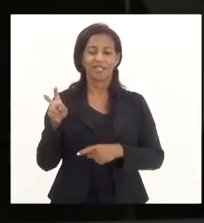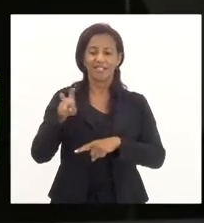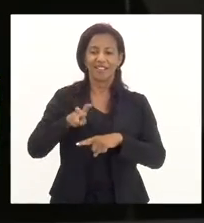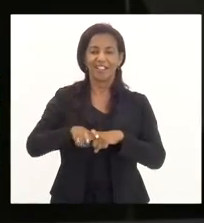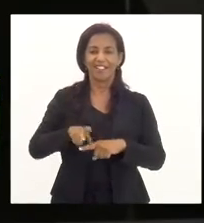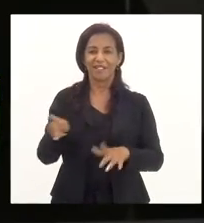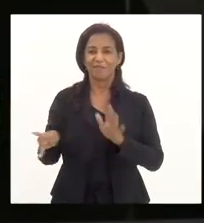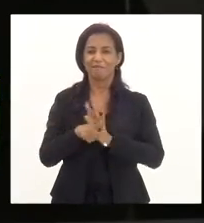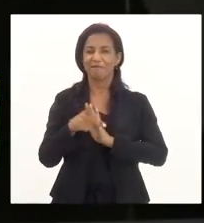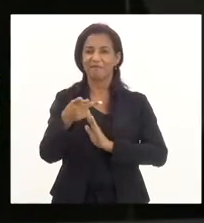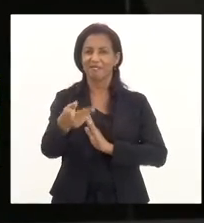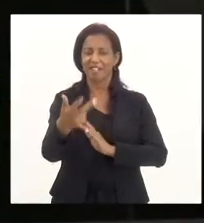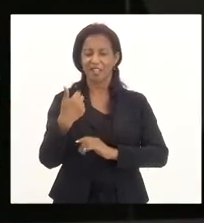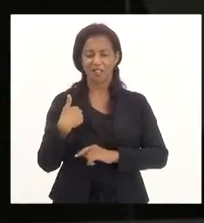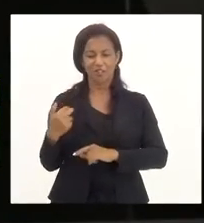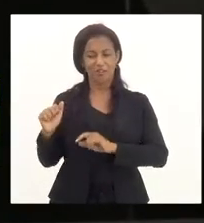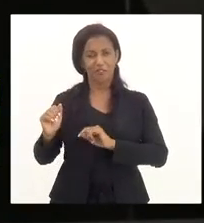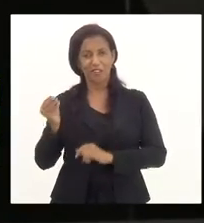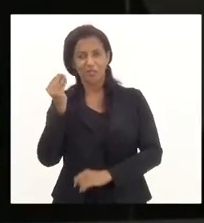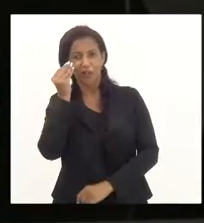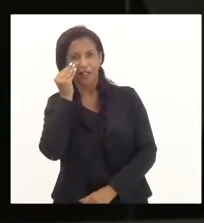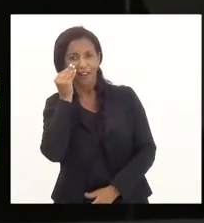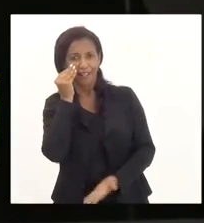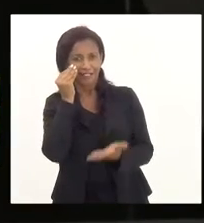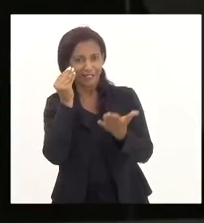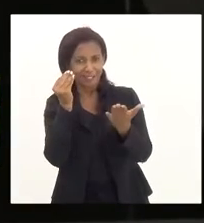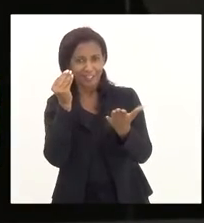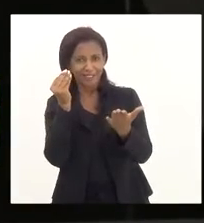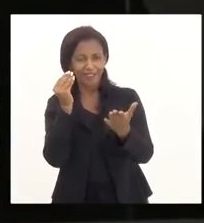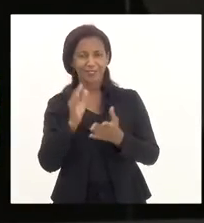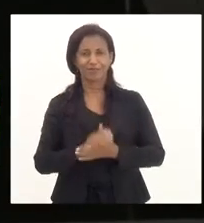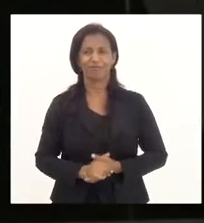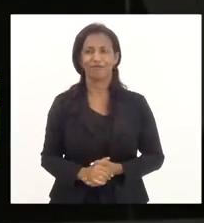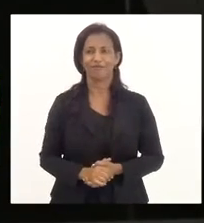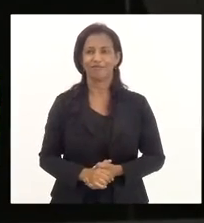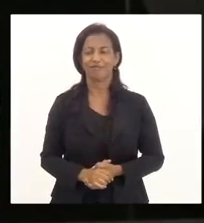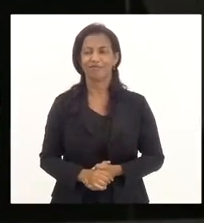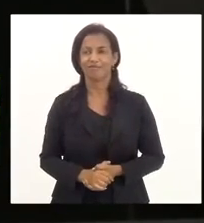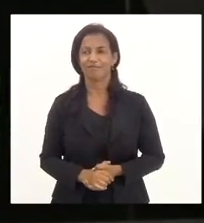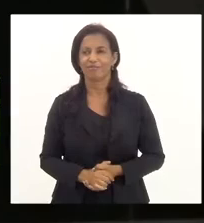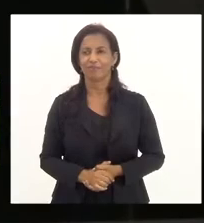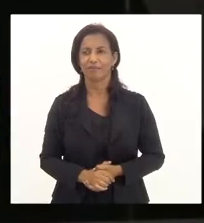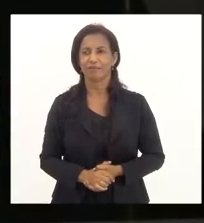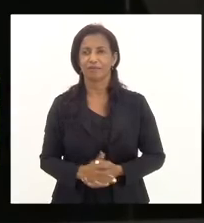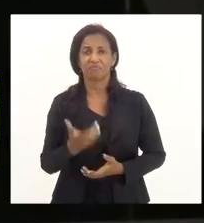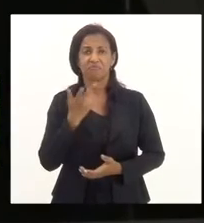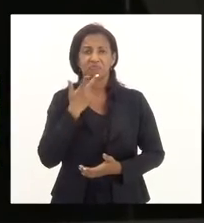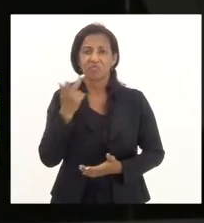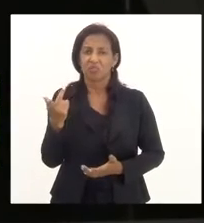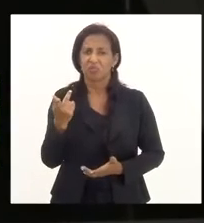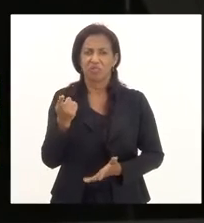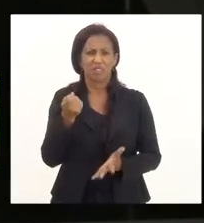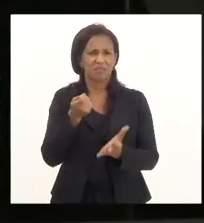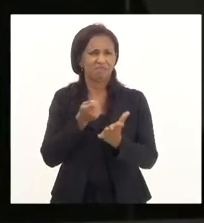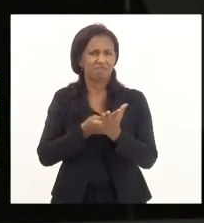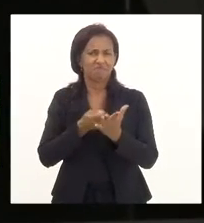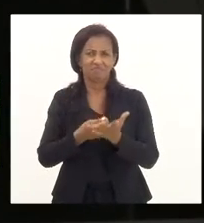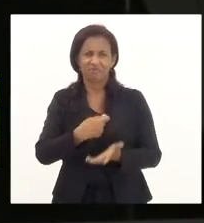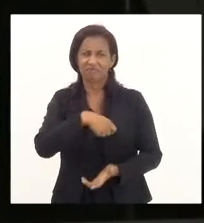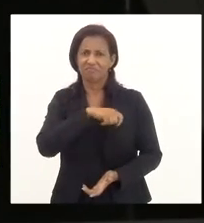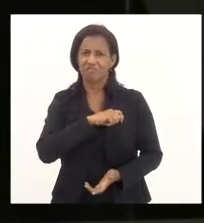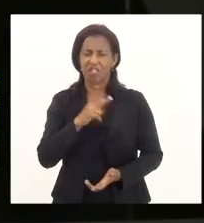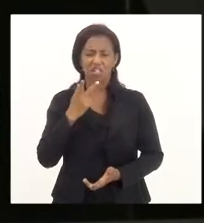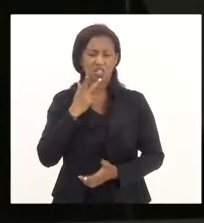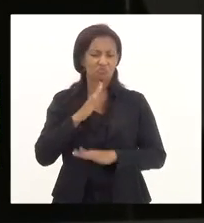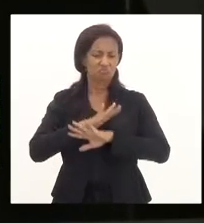cadeira lhe pertence que estarei aqui assistindo de muito com muita alegria eu não vou falar sobre o regime de recuperação fiscal